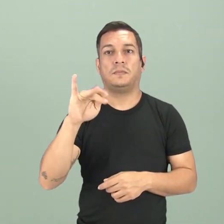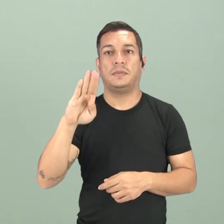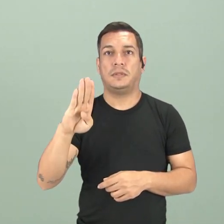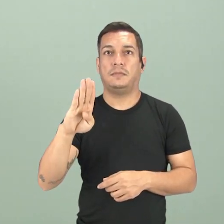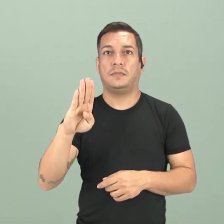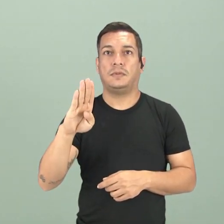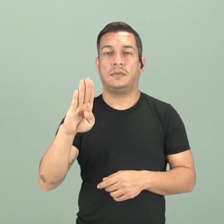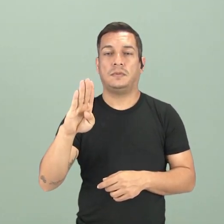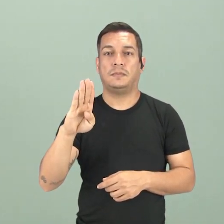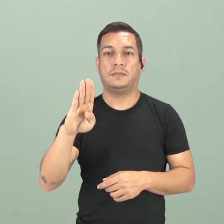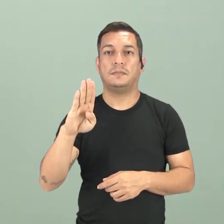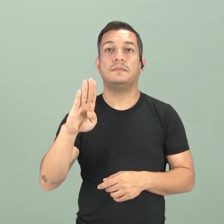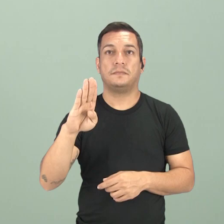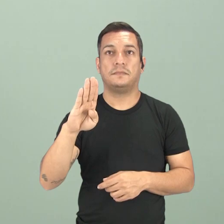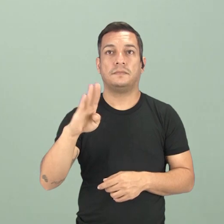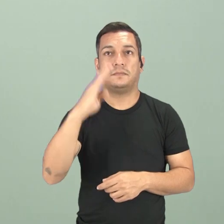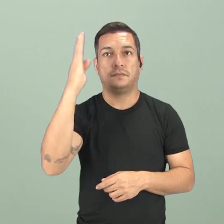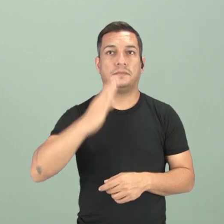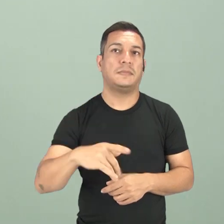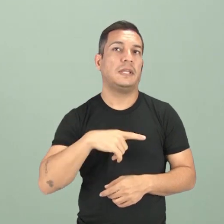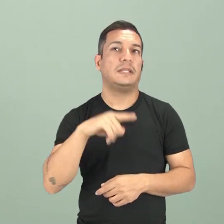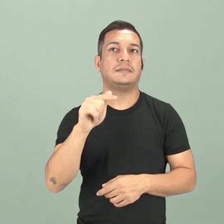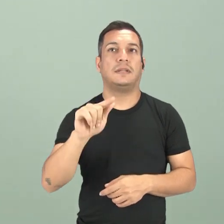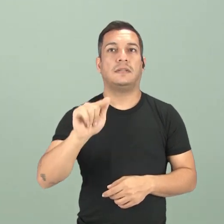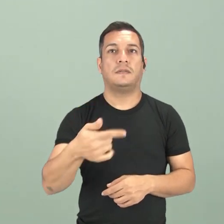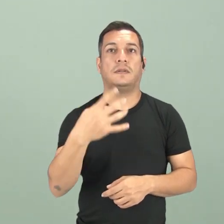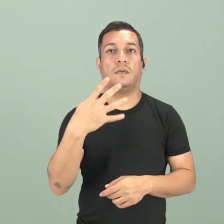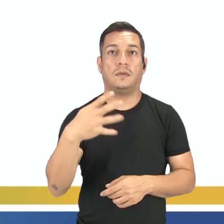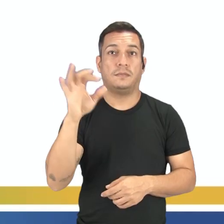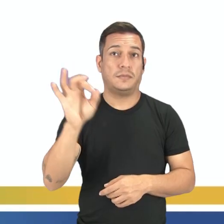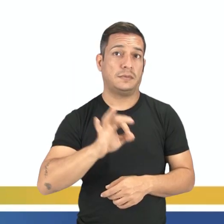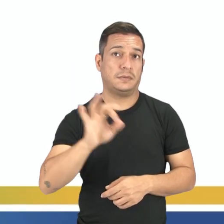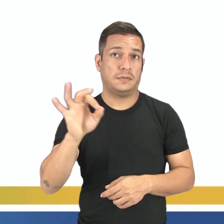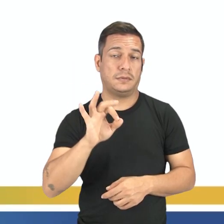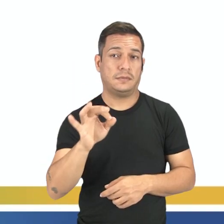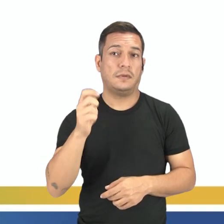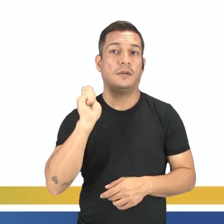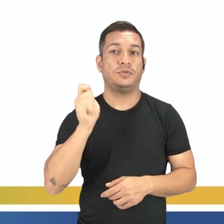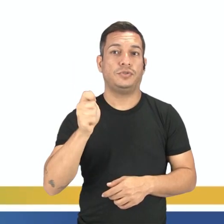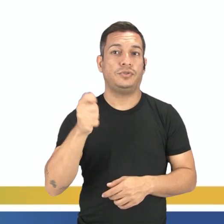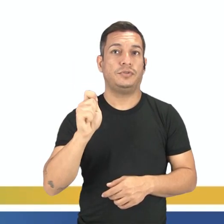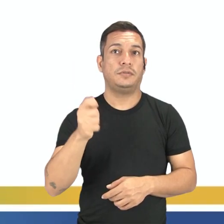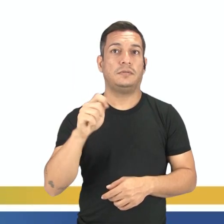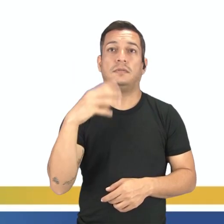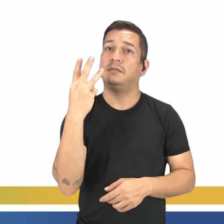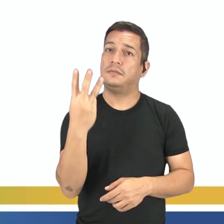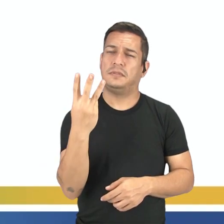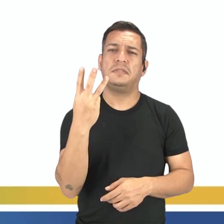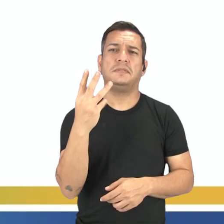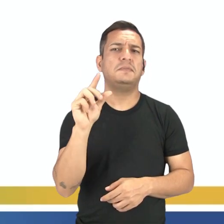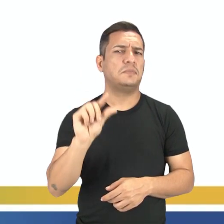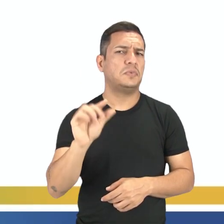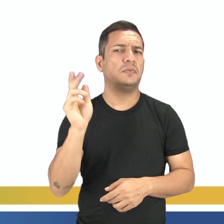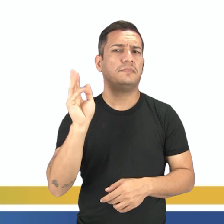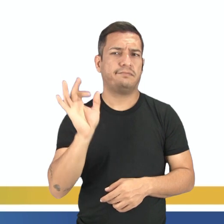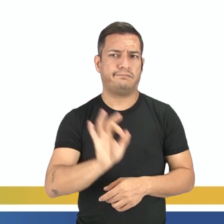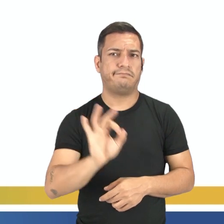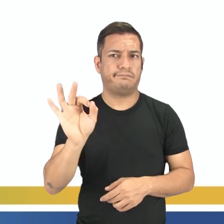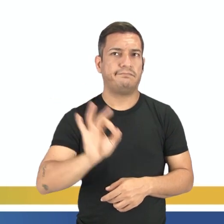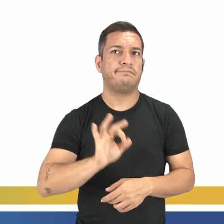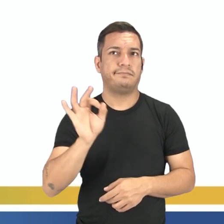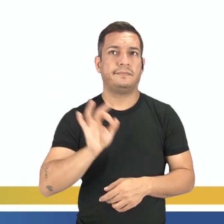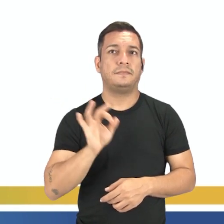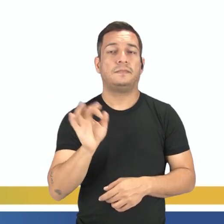PIB do hemisfério. O Brasil apenas 7,4% e a Argentina menos ainda,